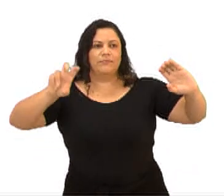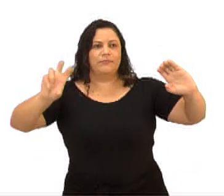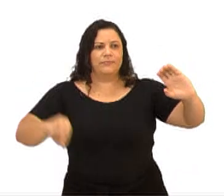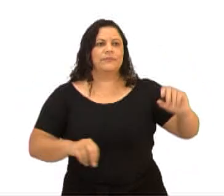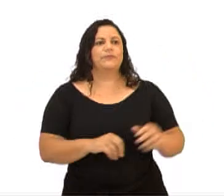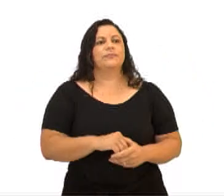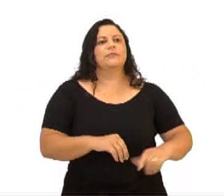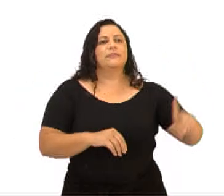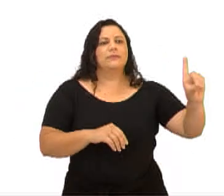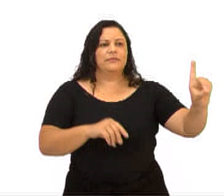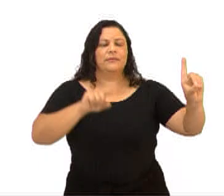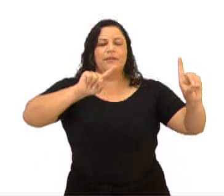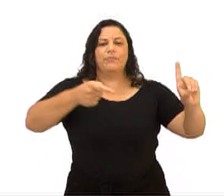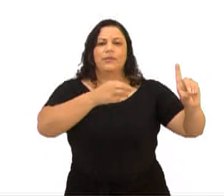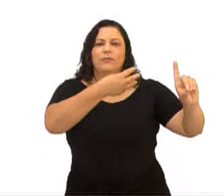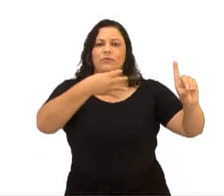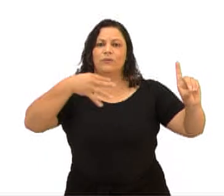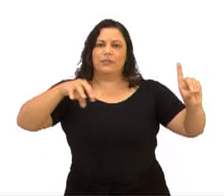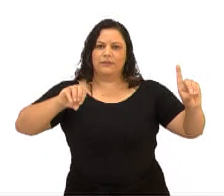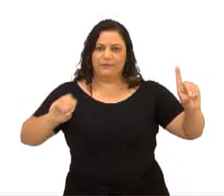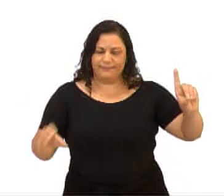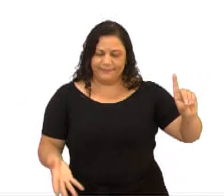1.390,50. Ou a alternativa D, R$